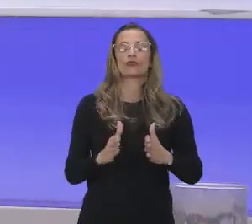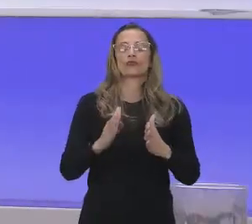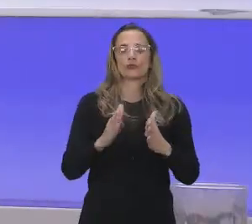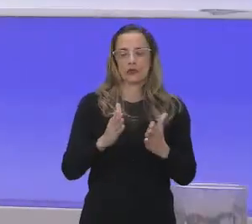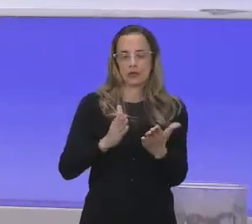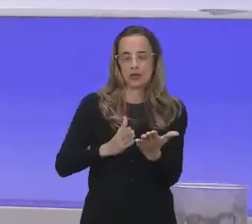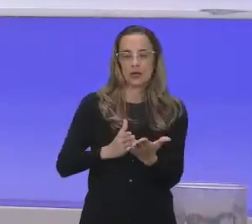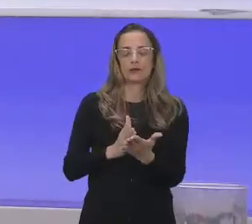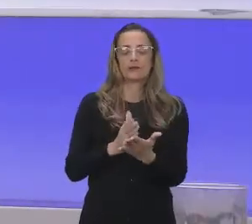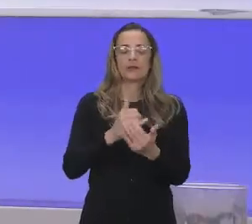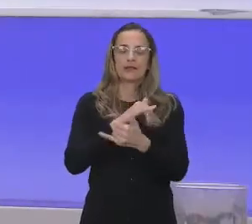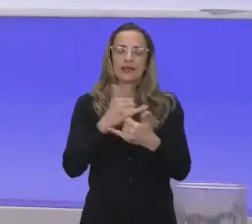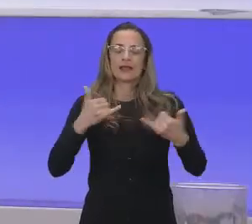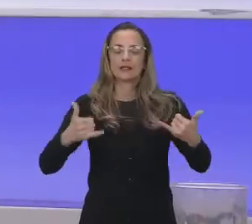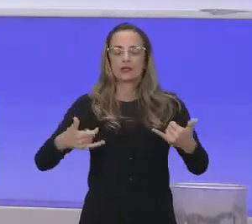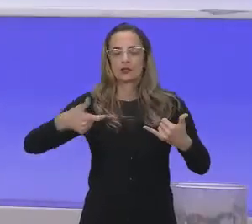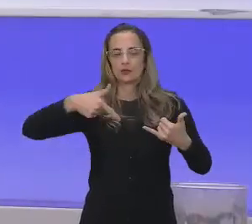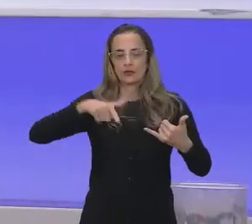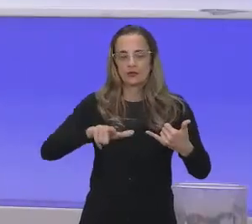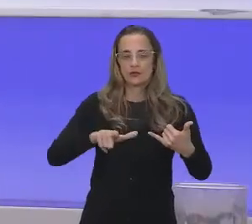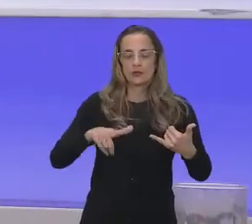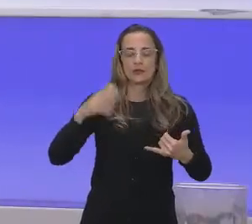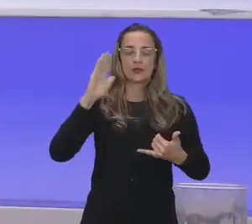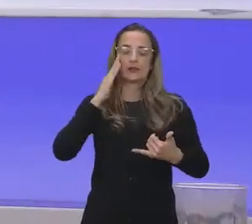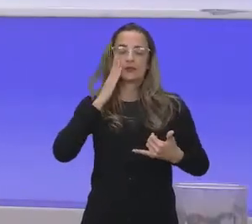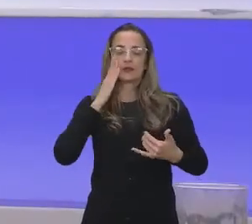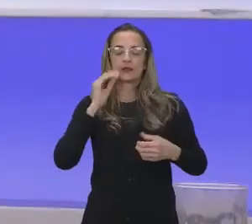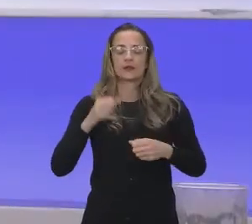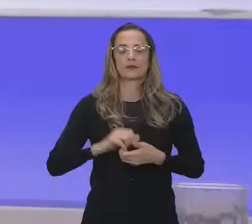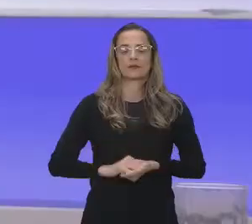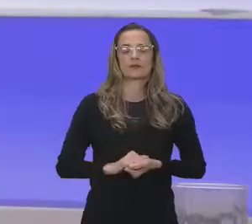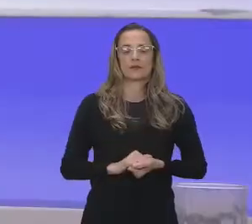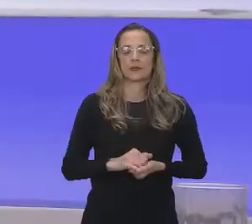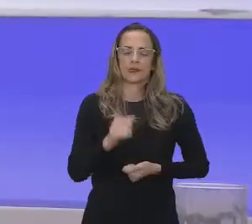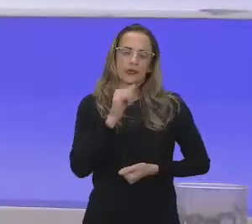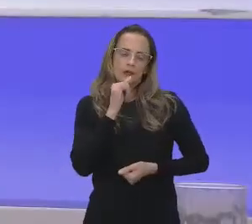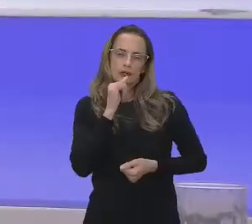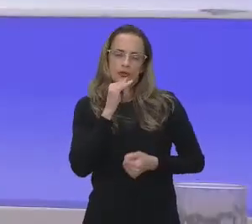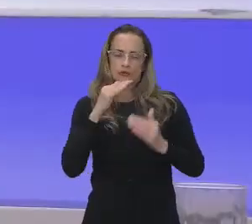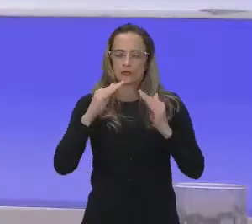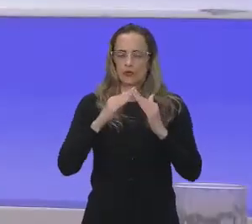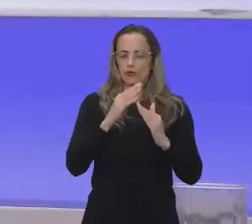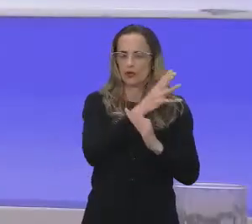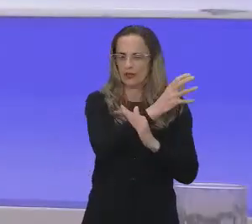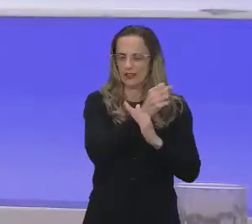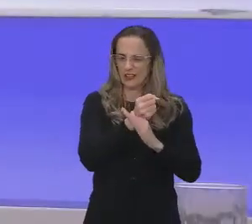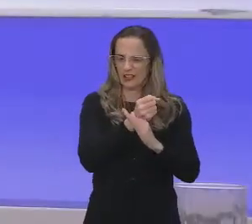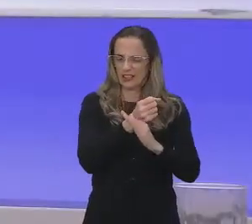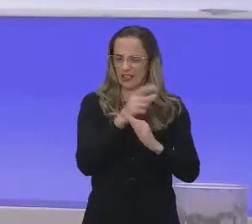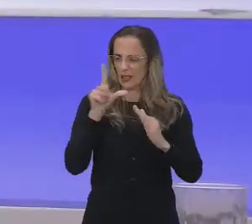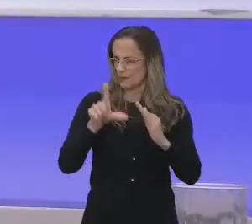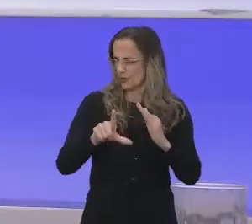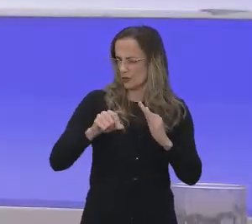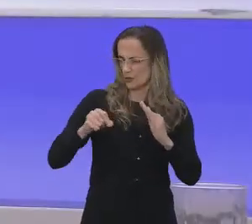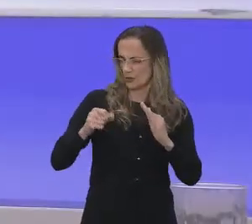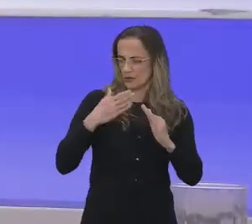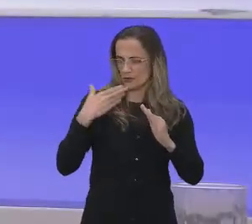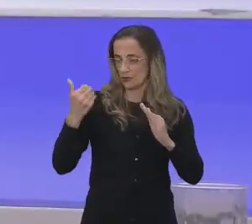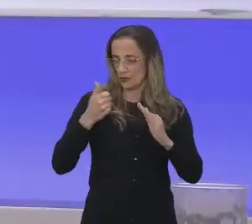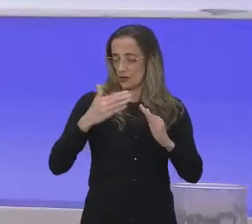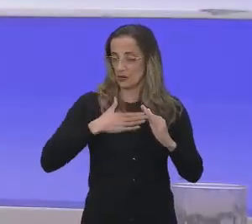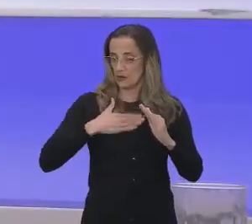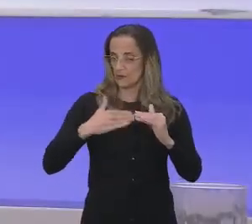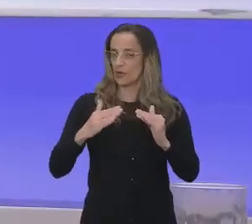energia, novamente, te traz discernimento de, tipo, será que o painel solar é a melhor opção para a minha